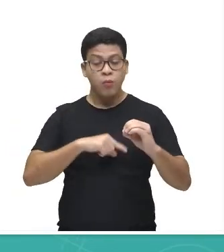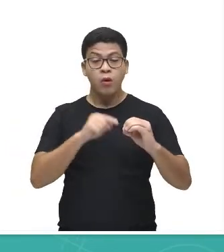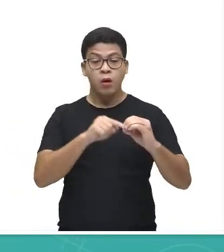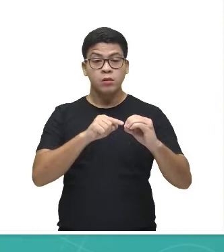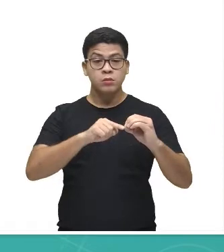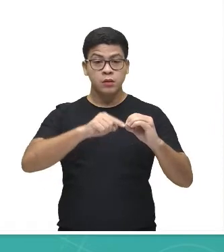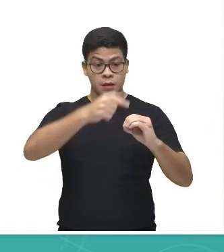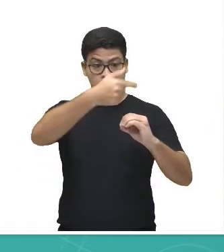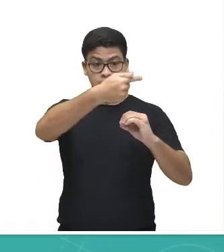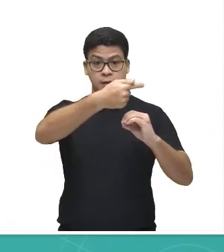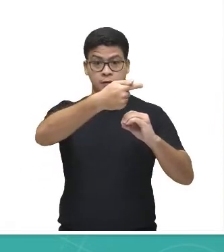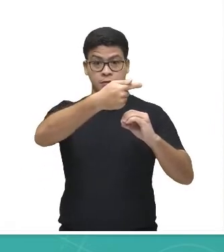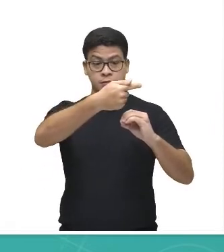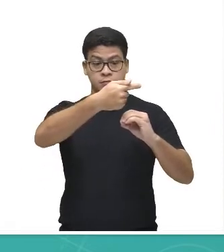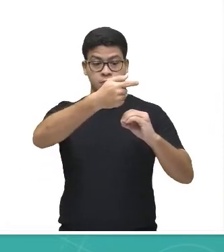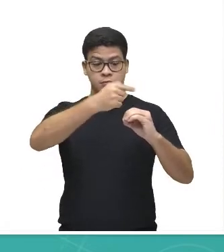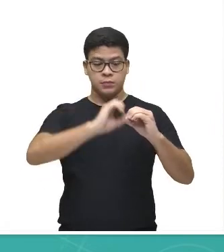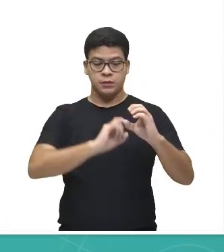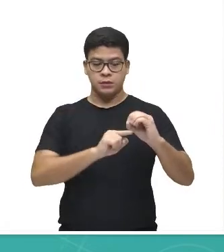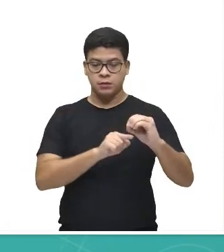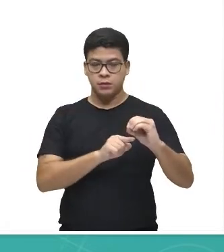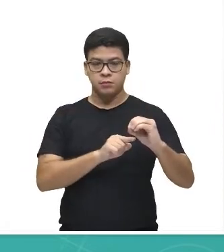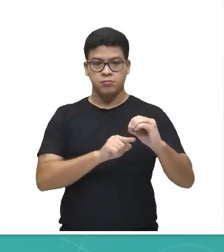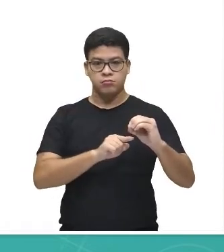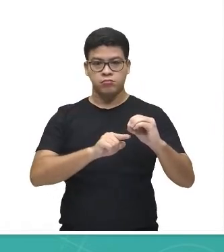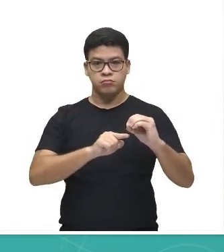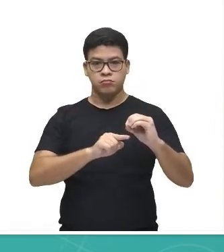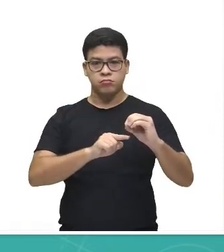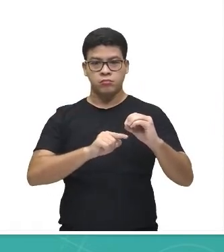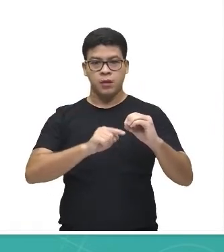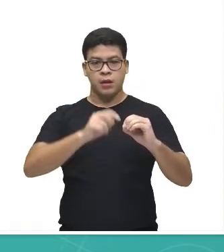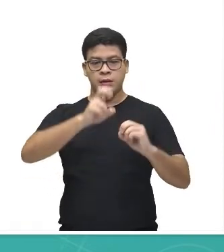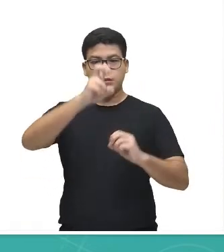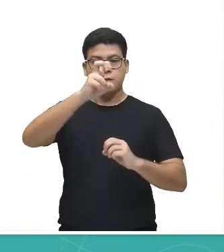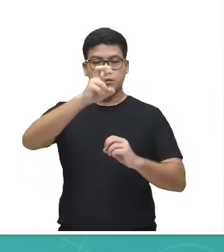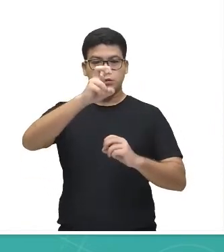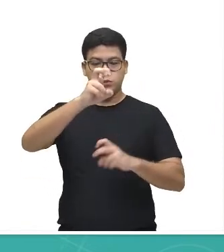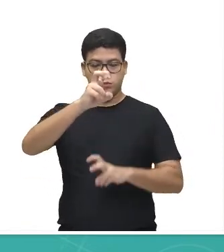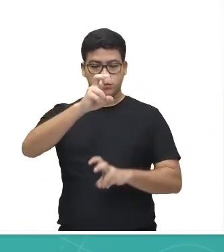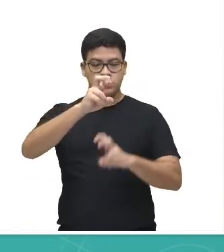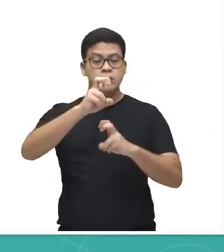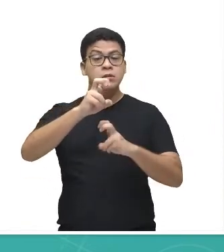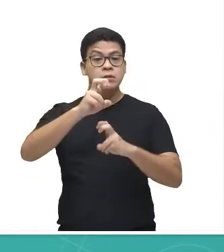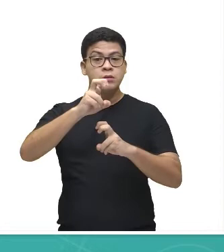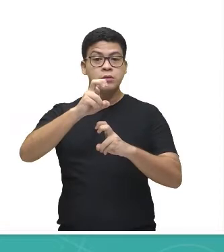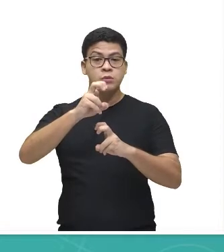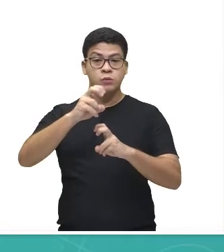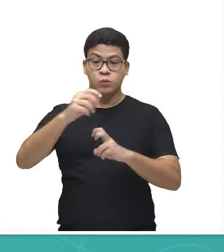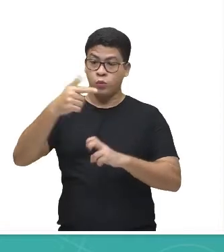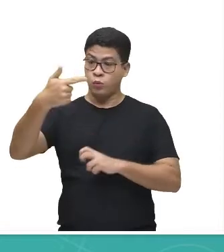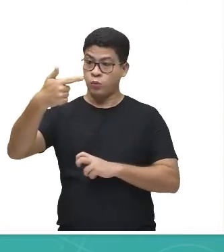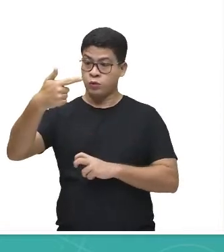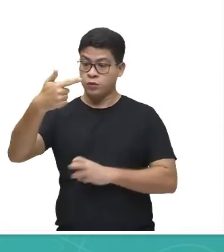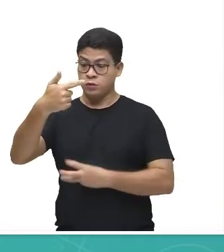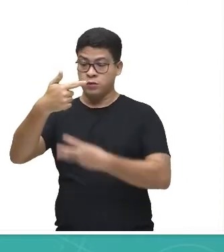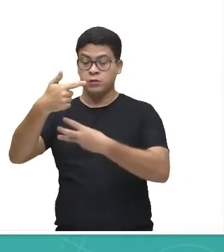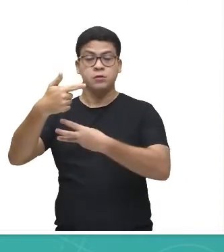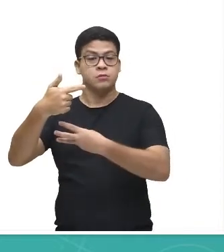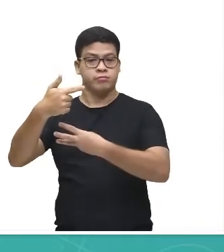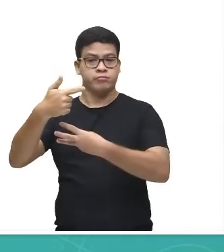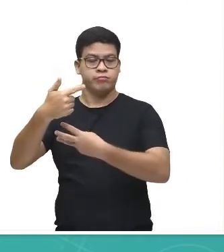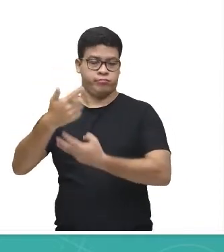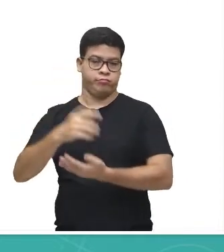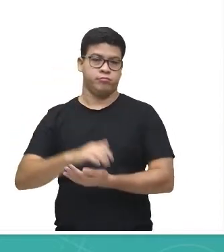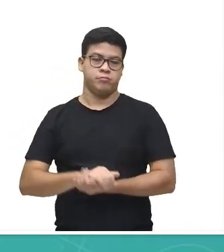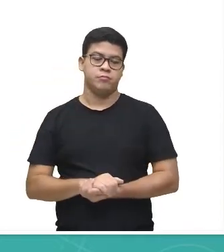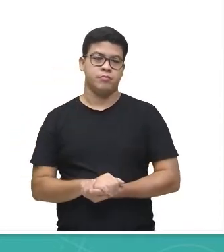a centena. Como eu não tenho essa centena do 53, né, o que eu vou fazer? Vou colocar o zerinho aqui embaixo, tá? E aí eu faço a adição normalmente